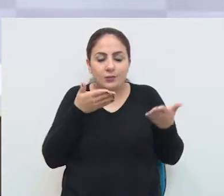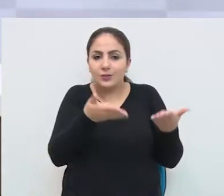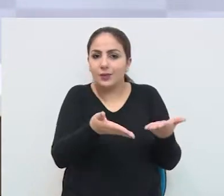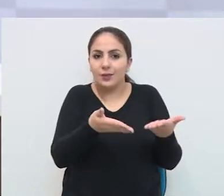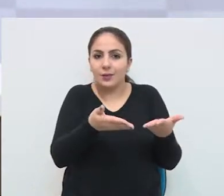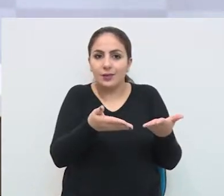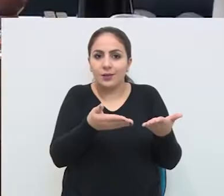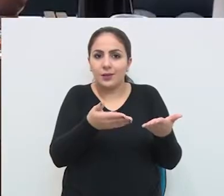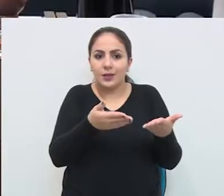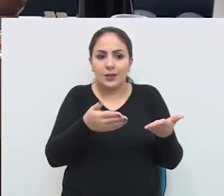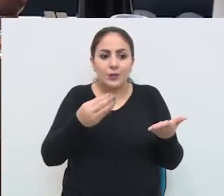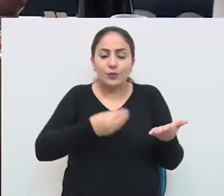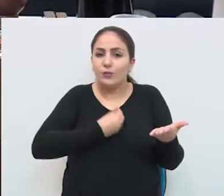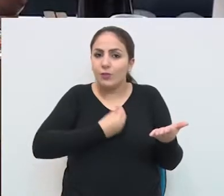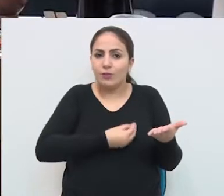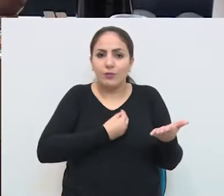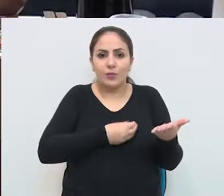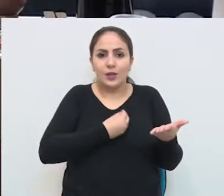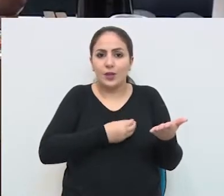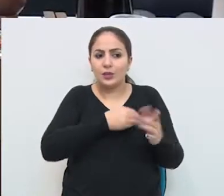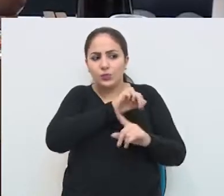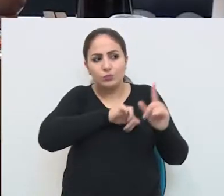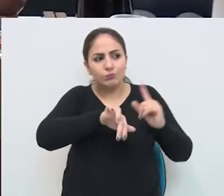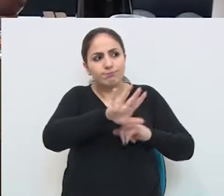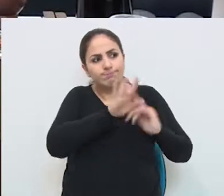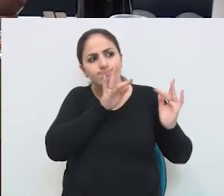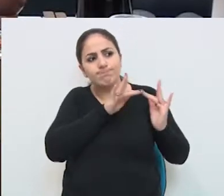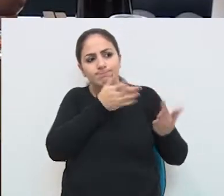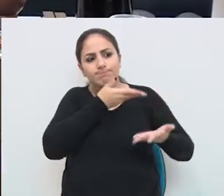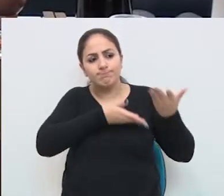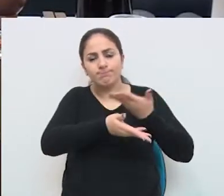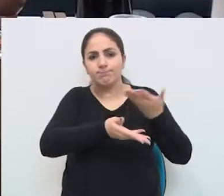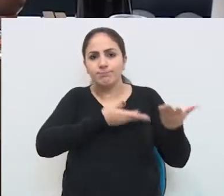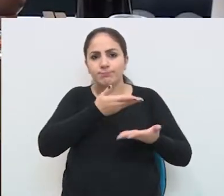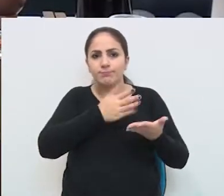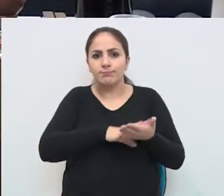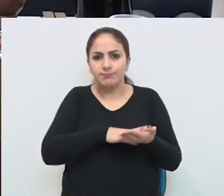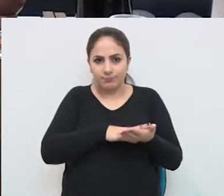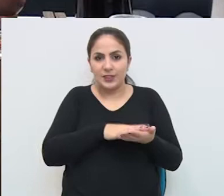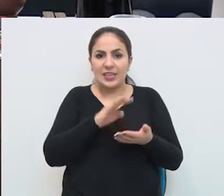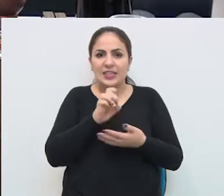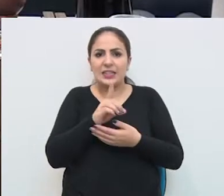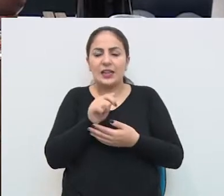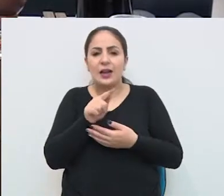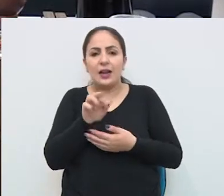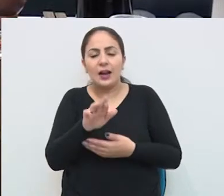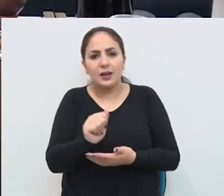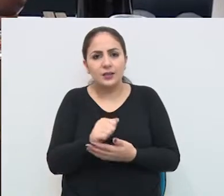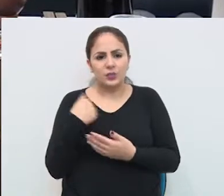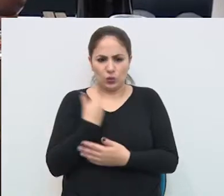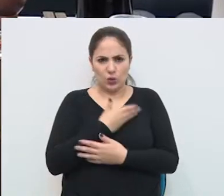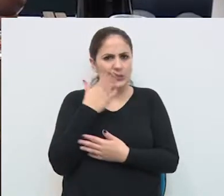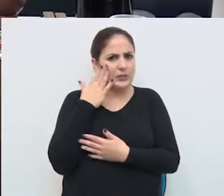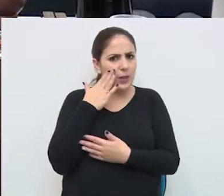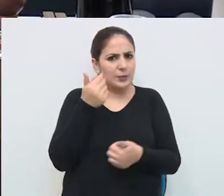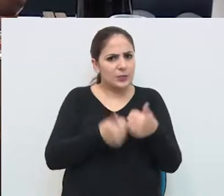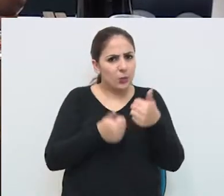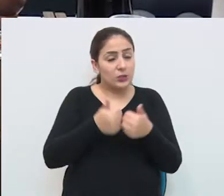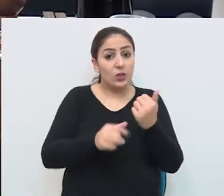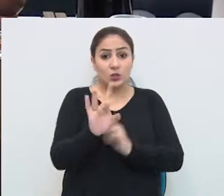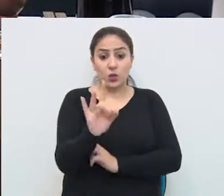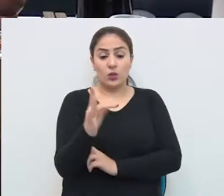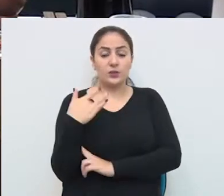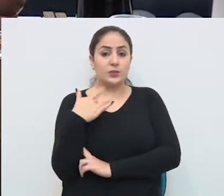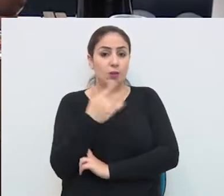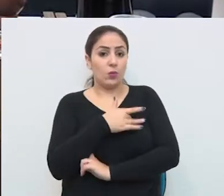aí correndo, vivendo em sociedade, né, Edgar? Esporte a gente sabe que não é só saúde,